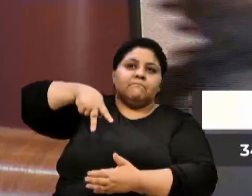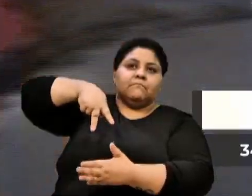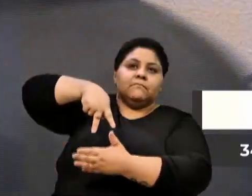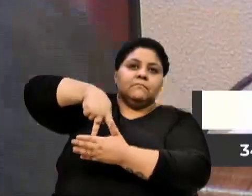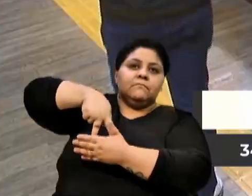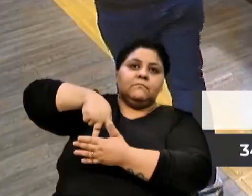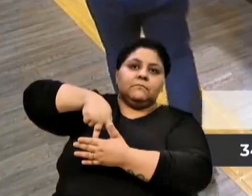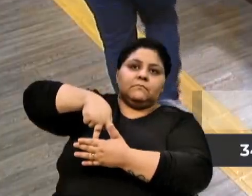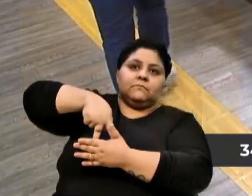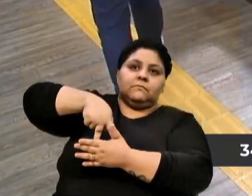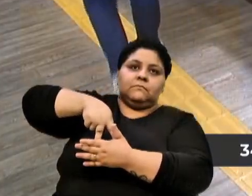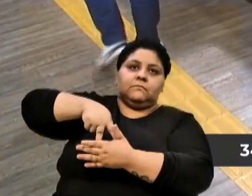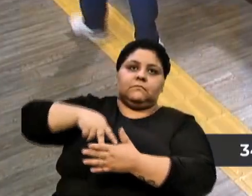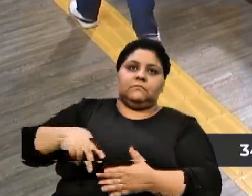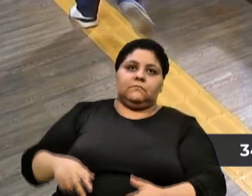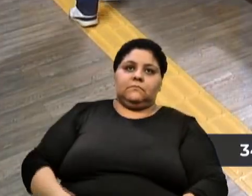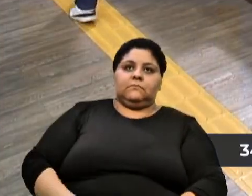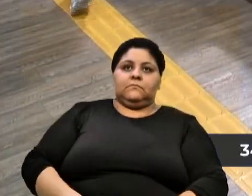Com a palavra.